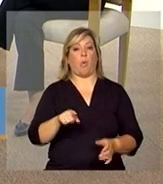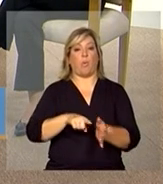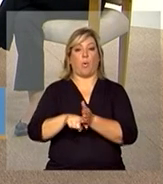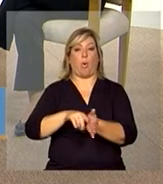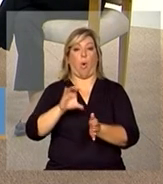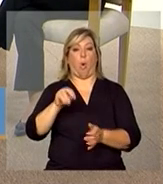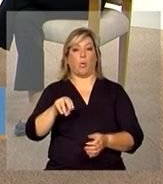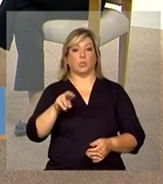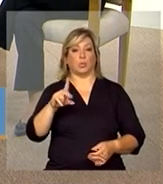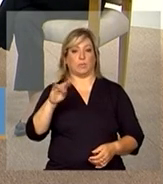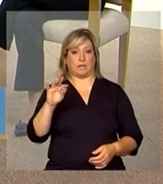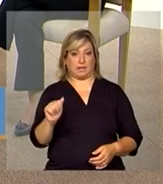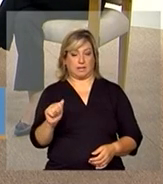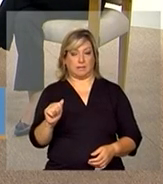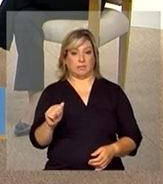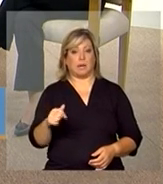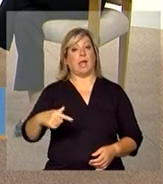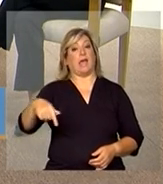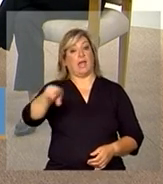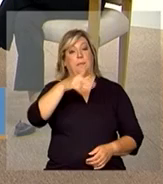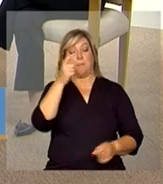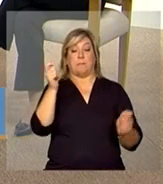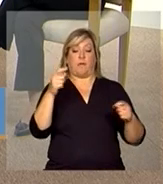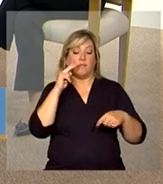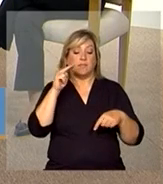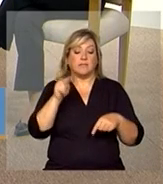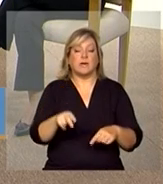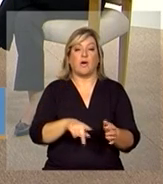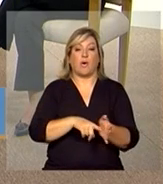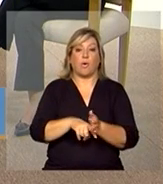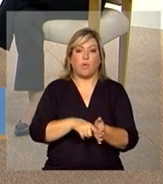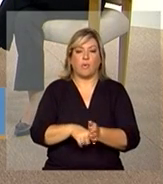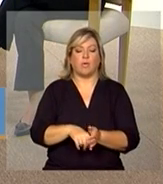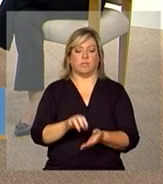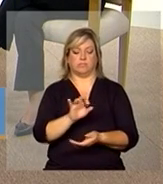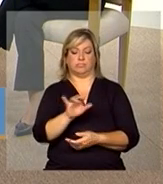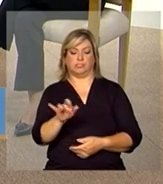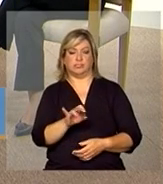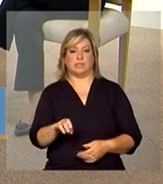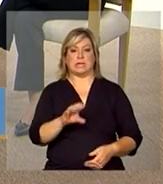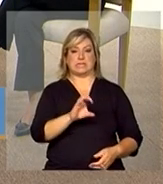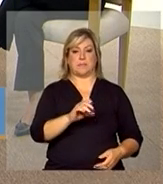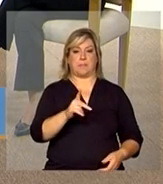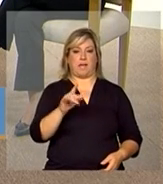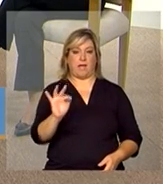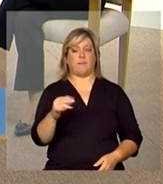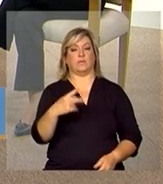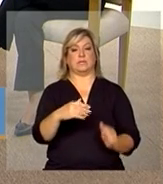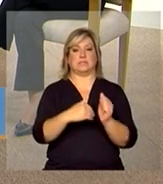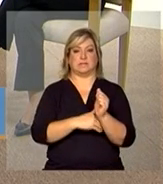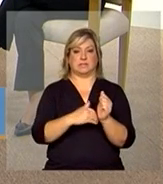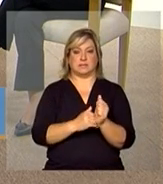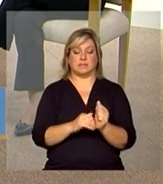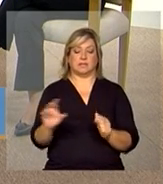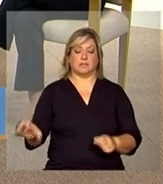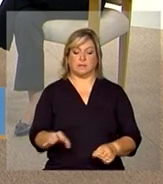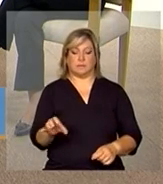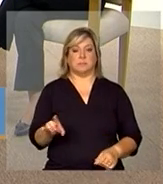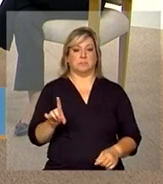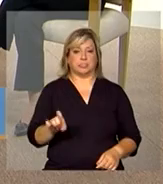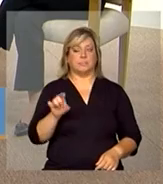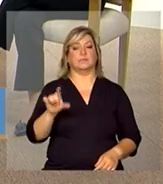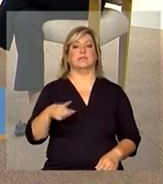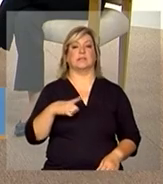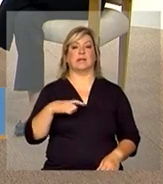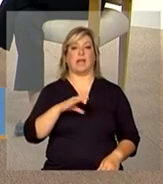consulta ele vai poder acessar o sistema entrar no sa digitar seu CPF sua senha clicar na opção do cadsuas